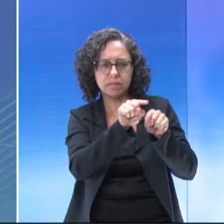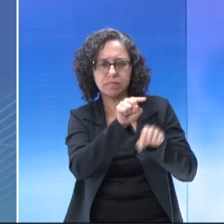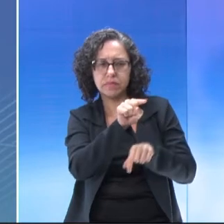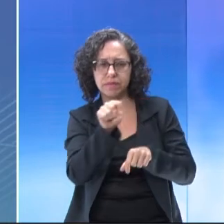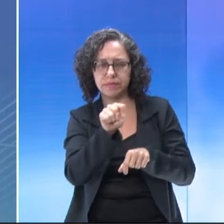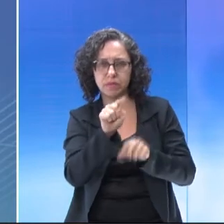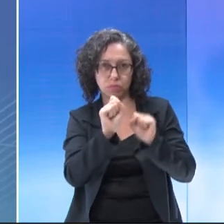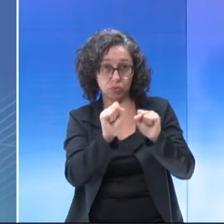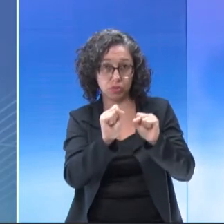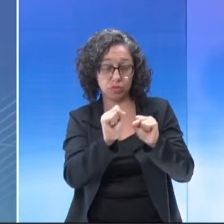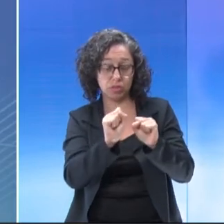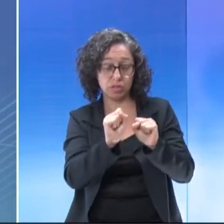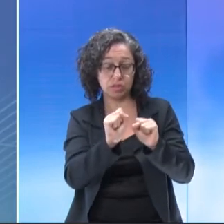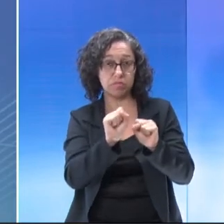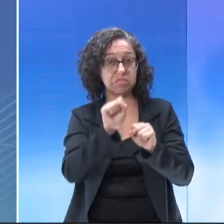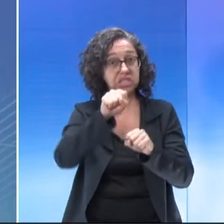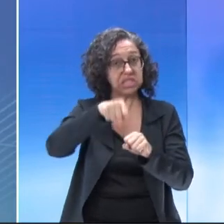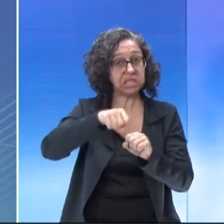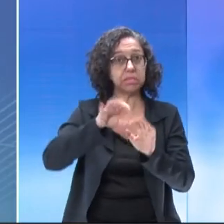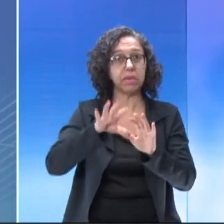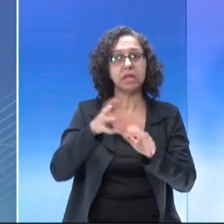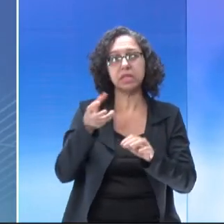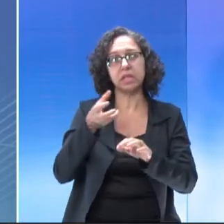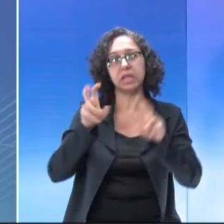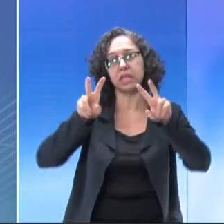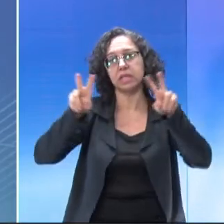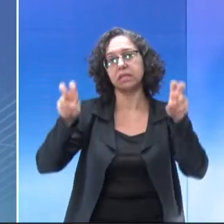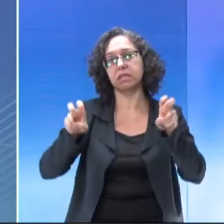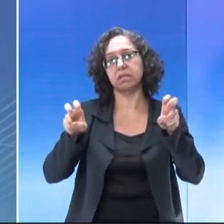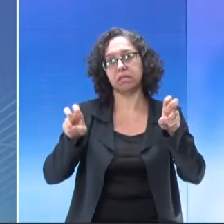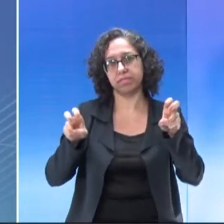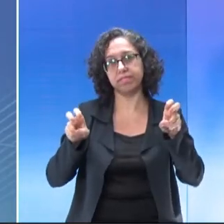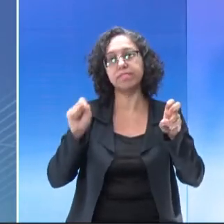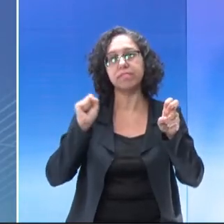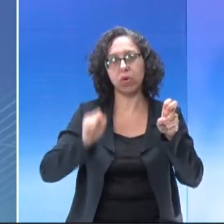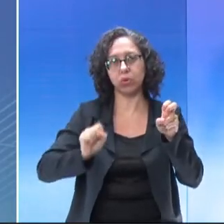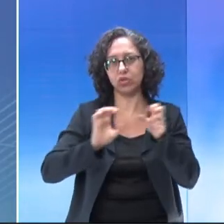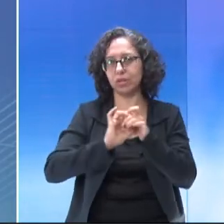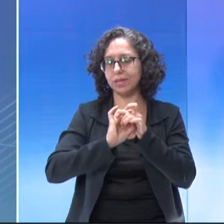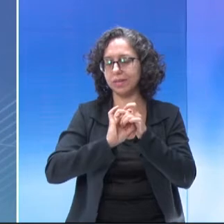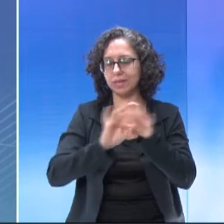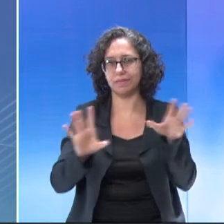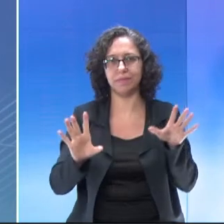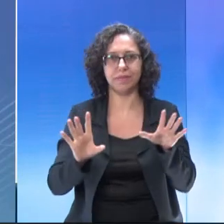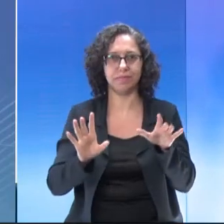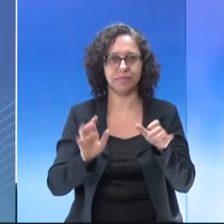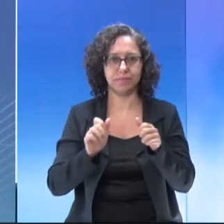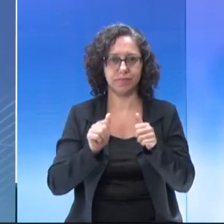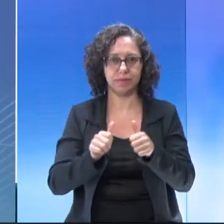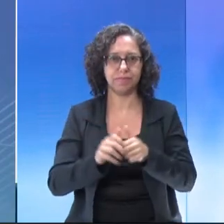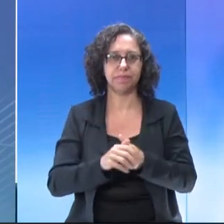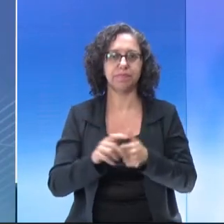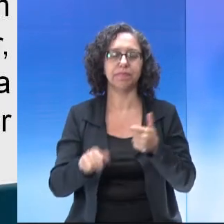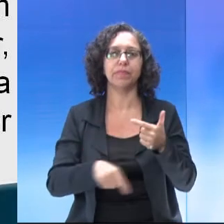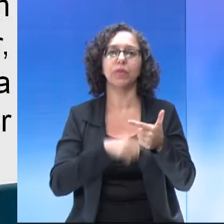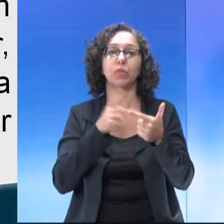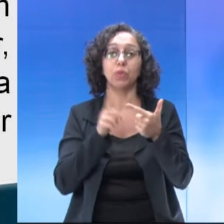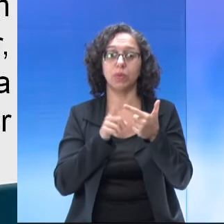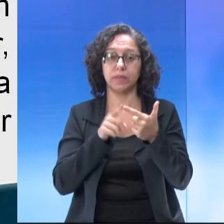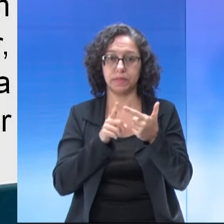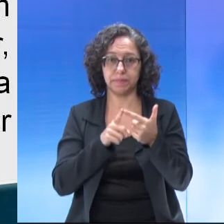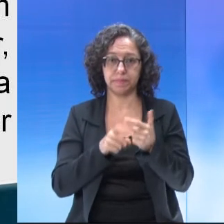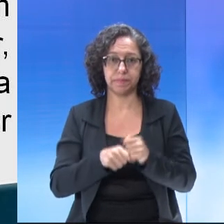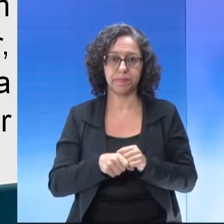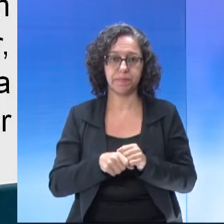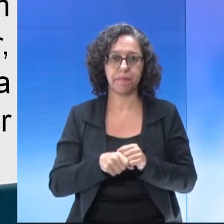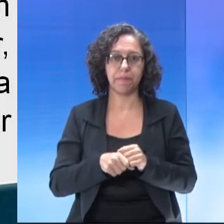travessão? Sim, mas ele não usou. Ele usou o quê? Aspas. Até por ser um texto dissertativo argumentativo.